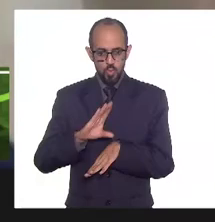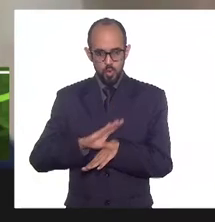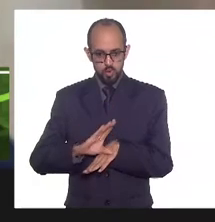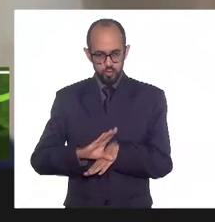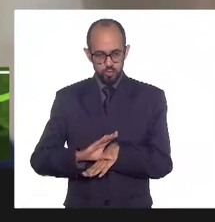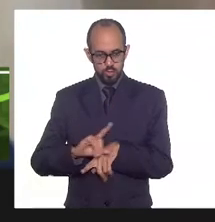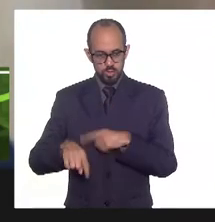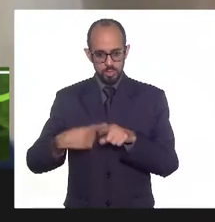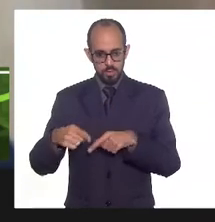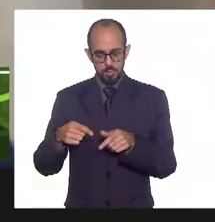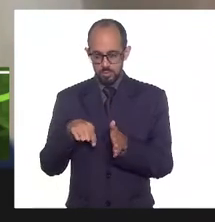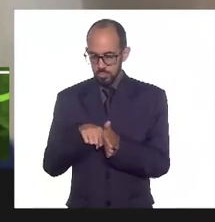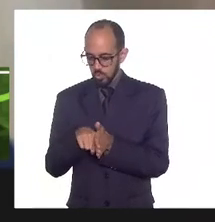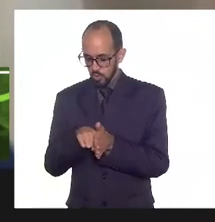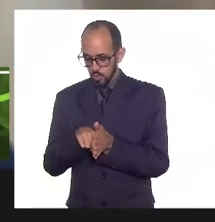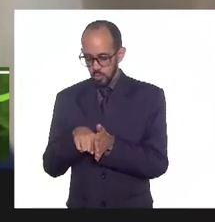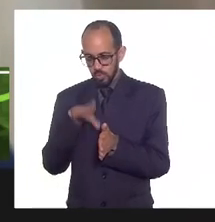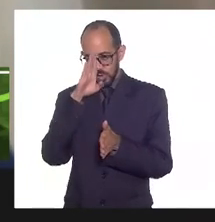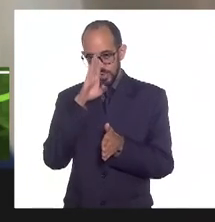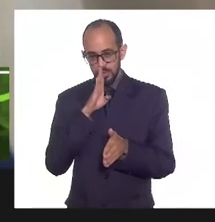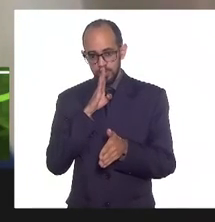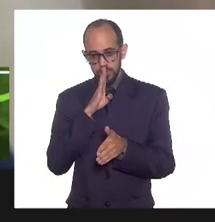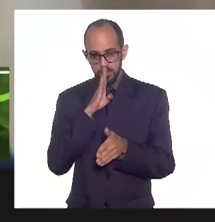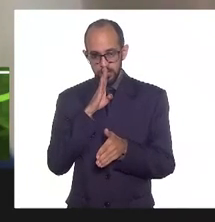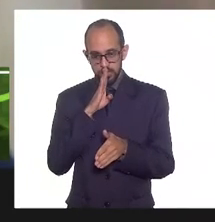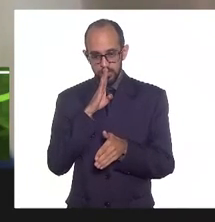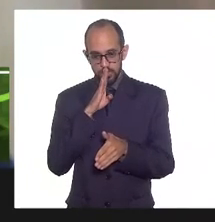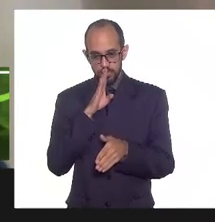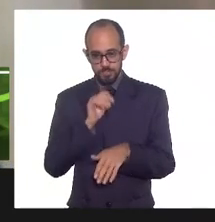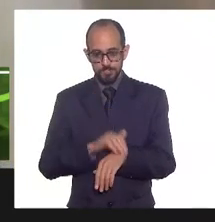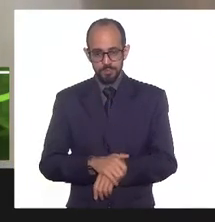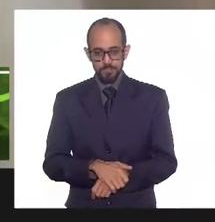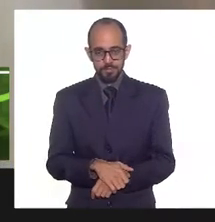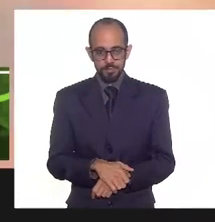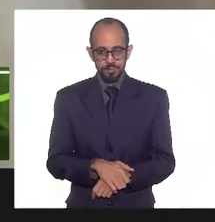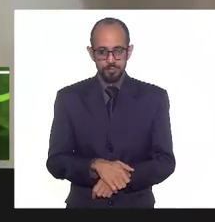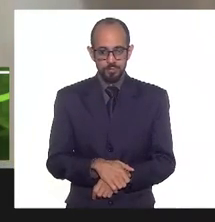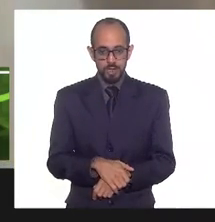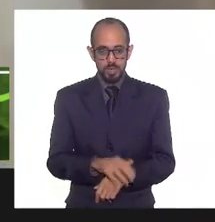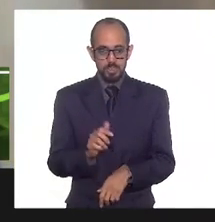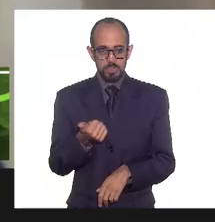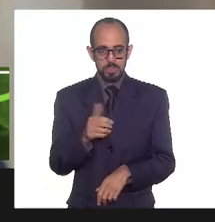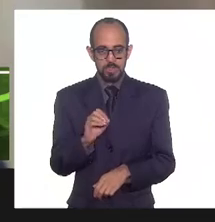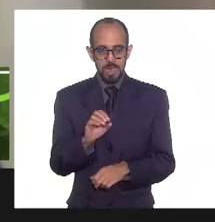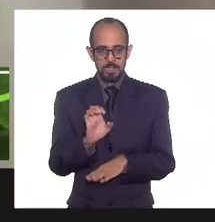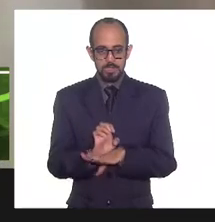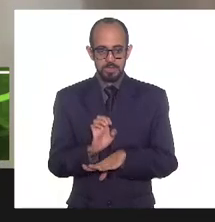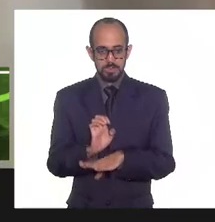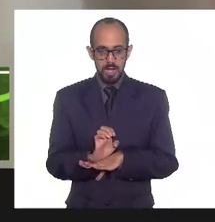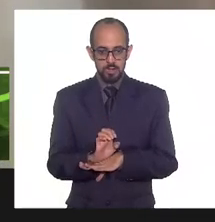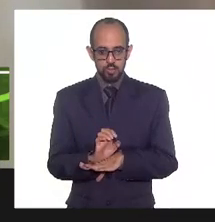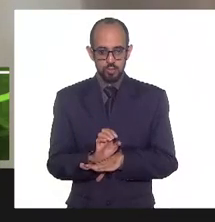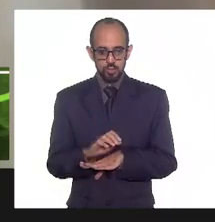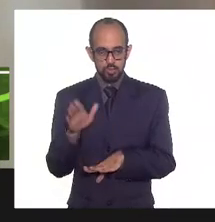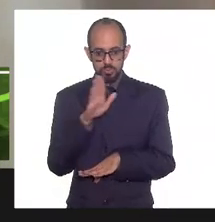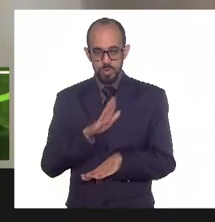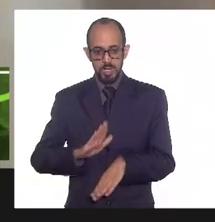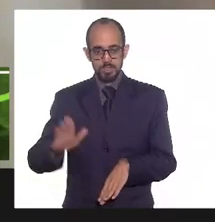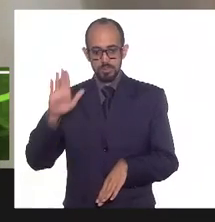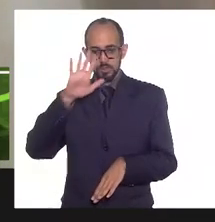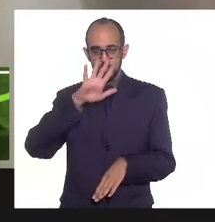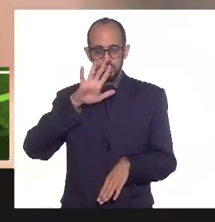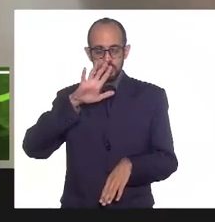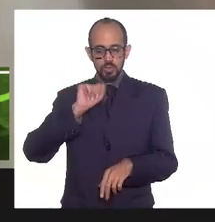consultoria gratuita curso gratuito consultoria gratuita foi para 10 estados do país e ganhou o nome